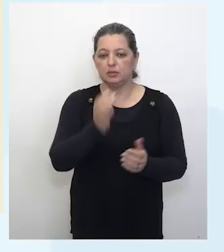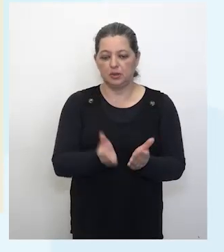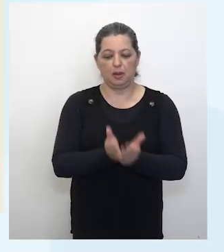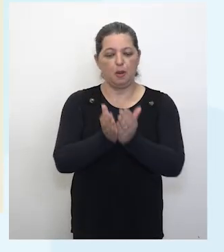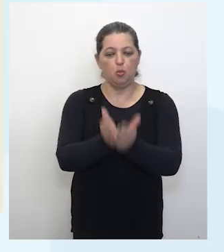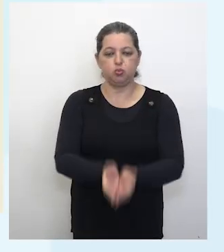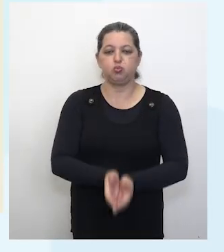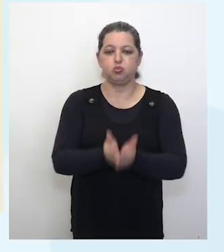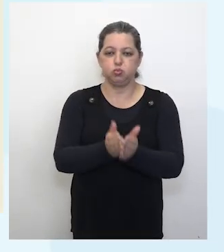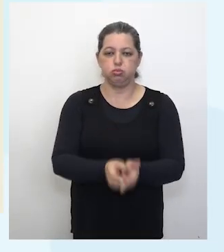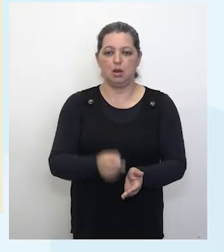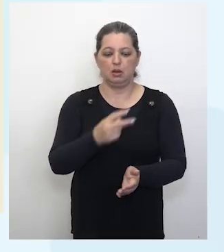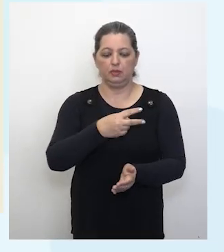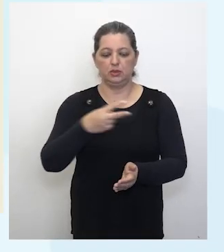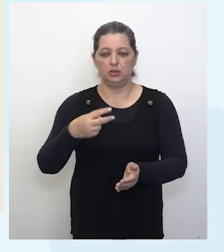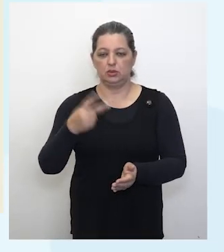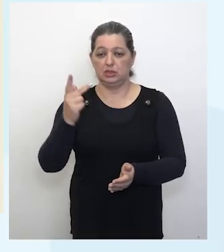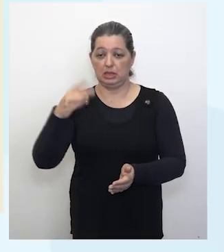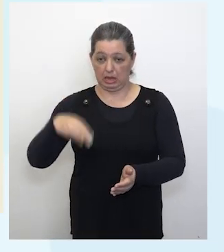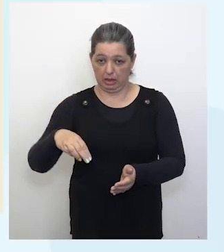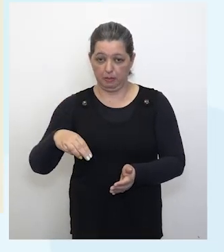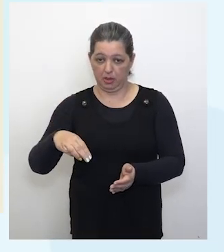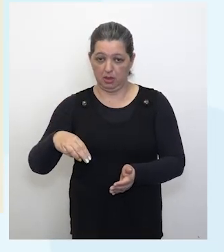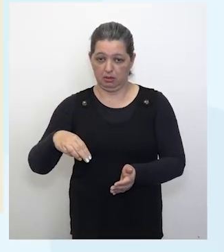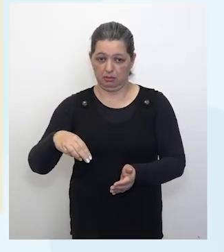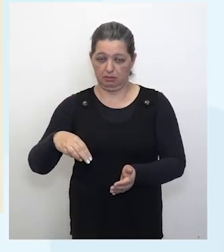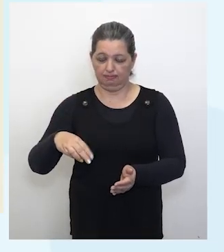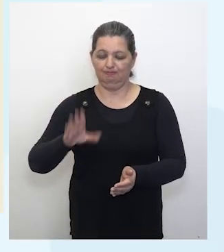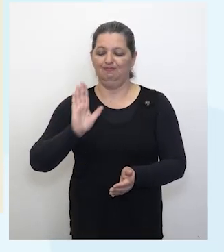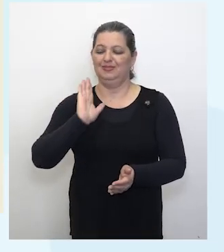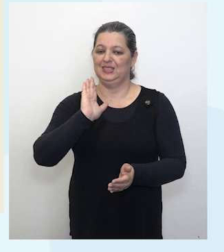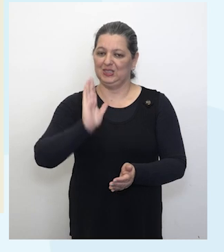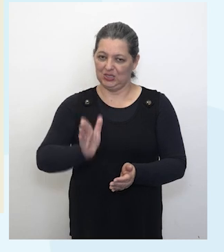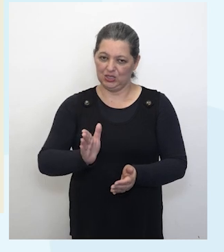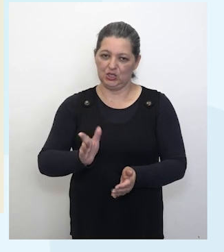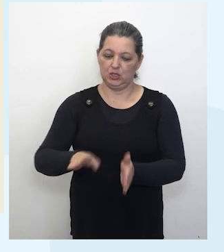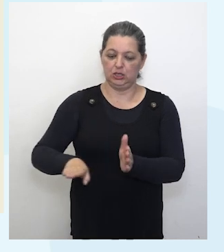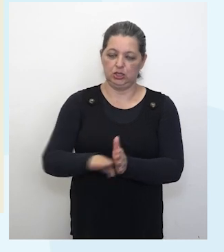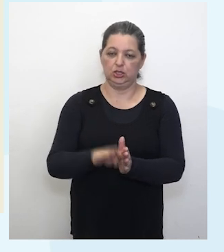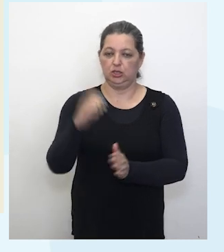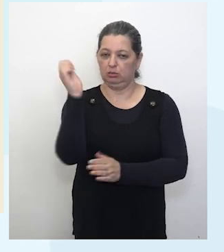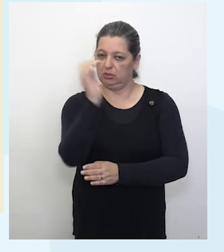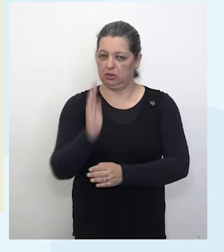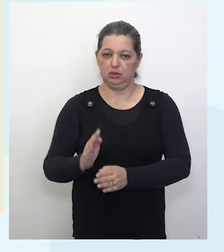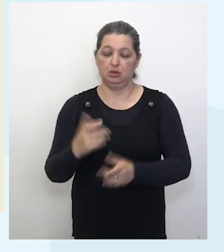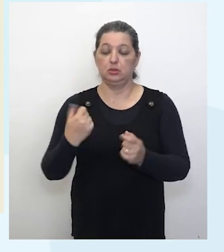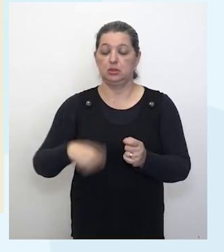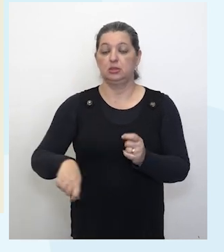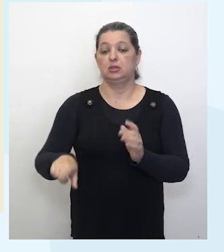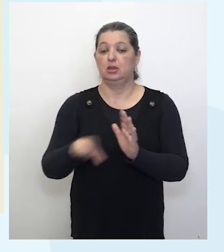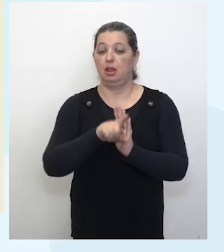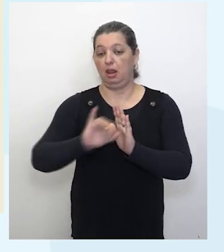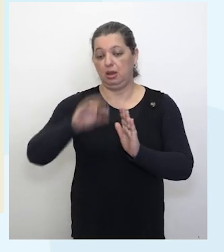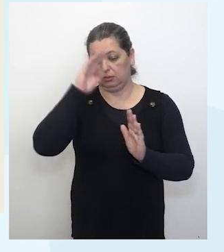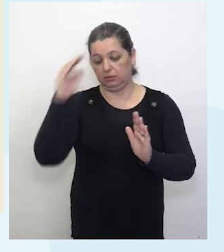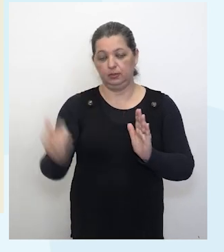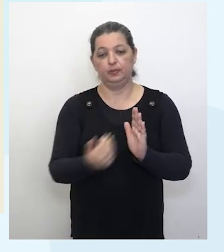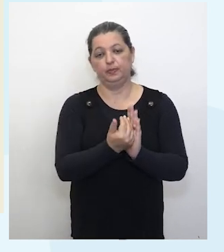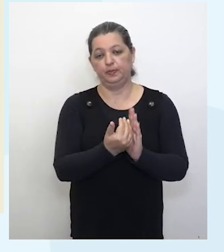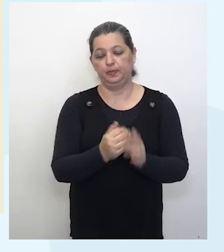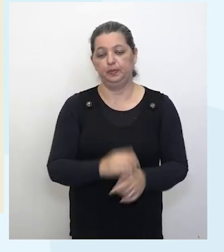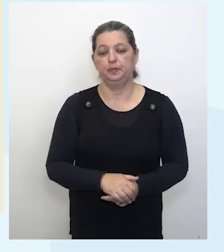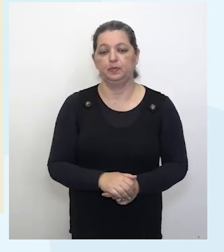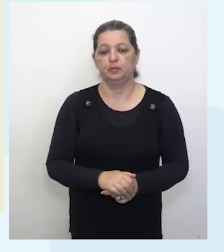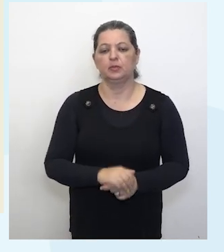chegou a 22 quilômetros da costa, você está no Brasil e você responde às leis brasileiras. Então, quando a gente fala sobre fronteira,